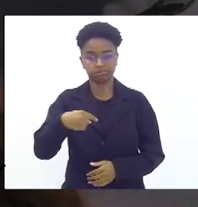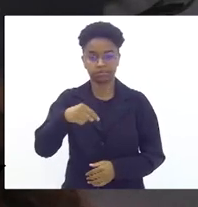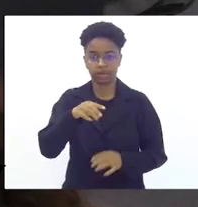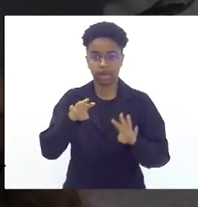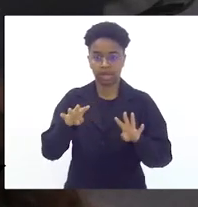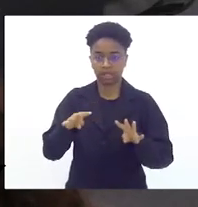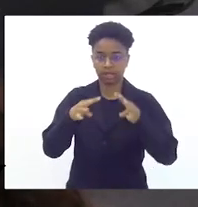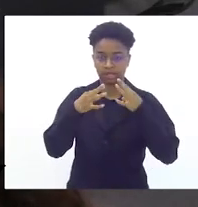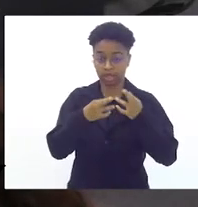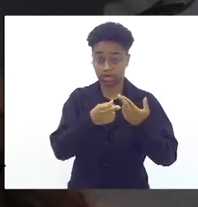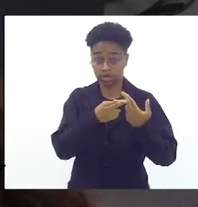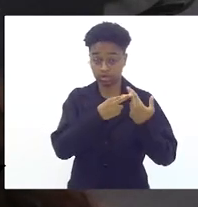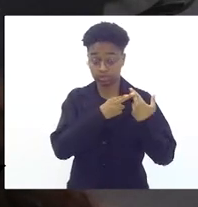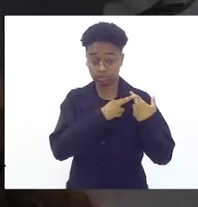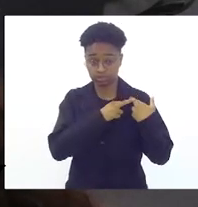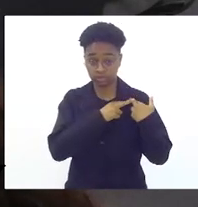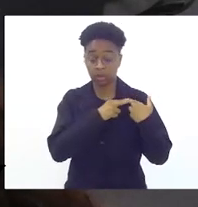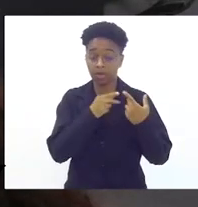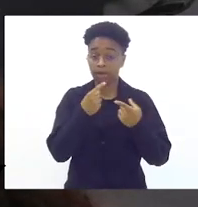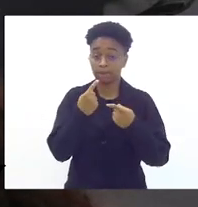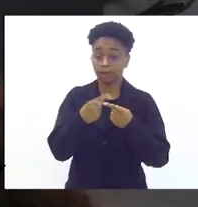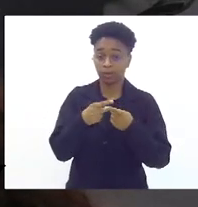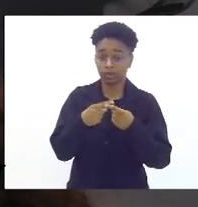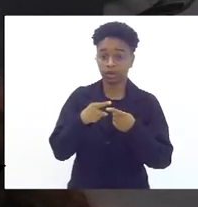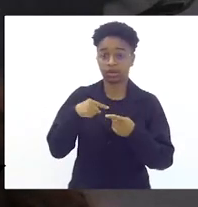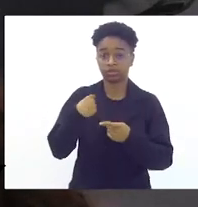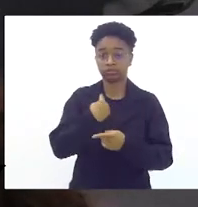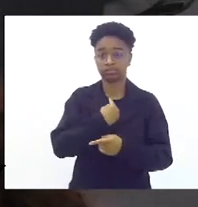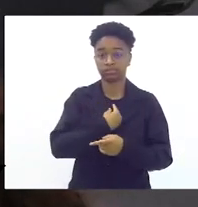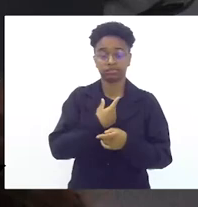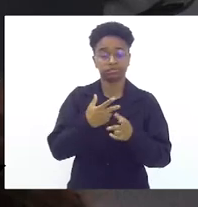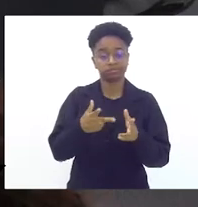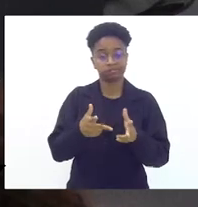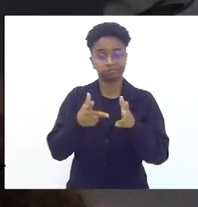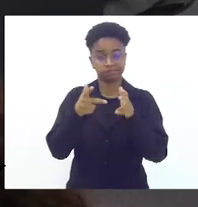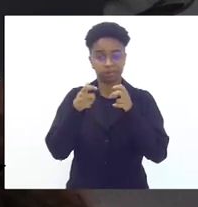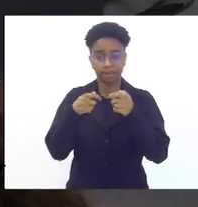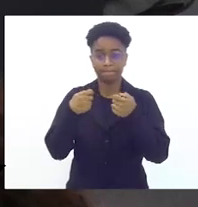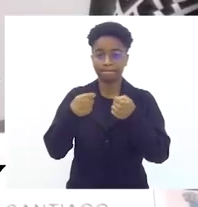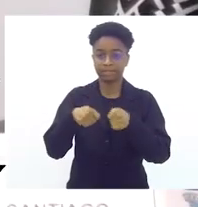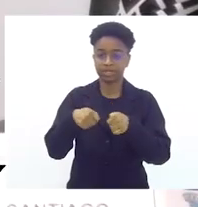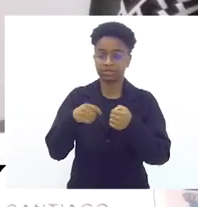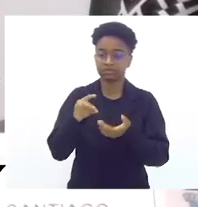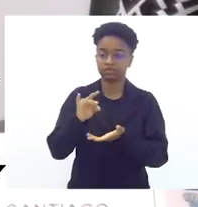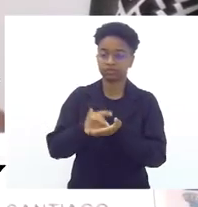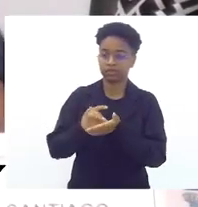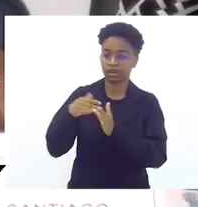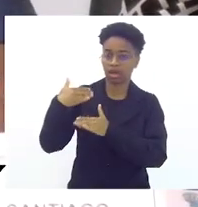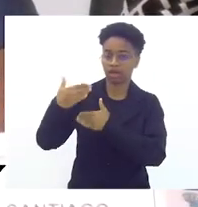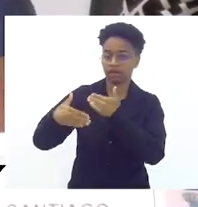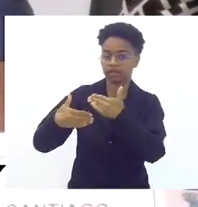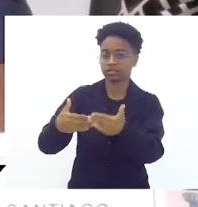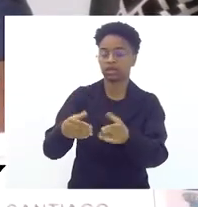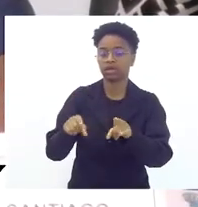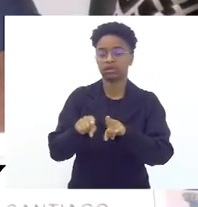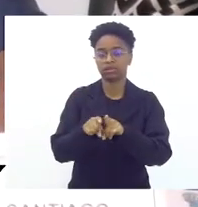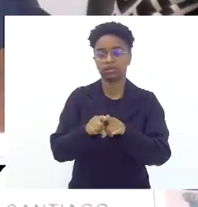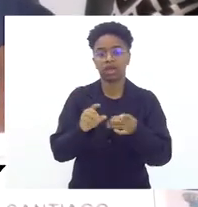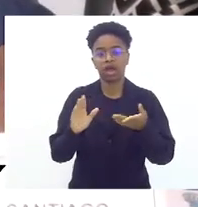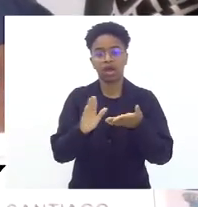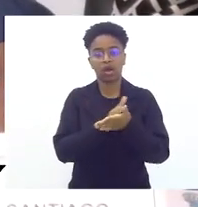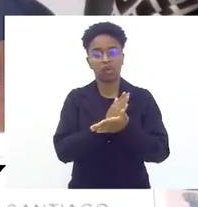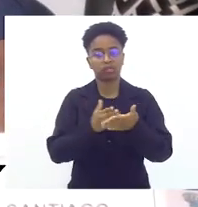porque nós entendemos que precisamos avançar e derrubar algumas